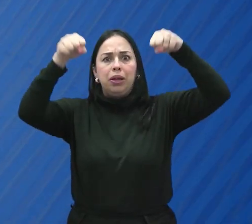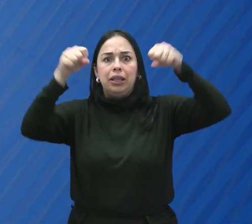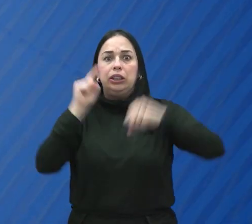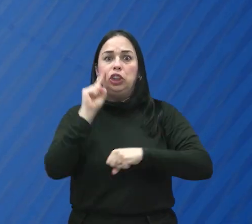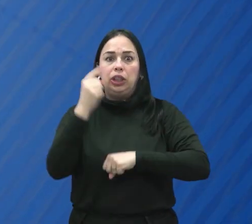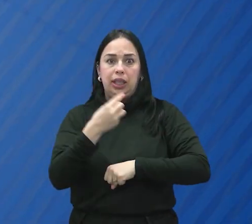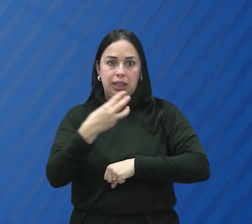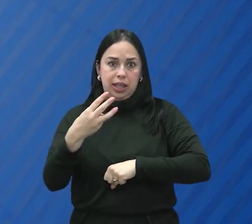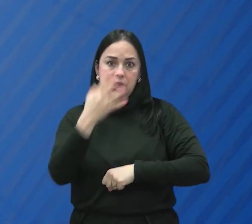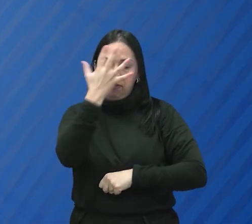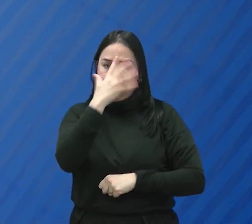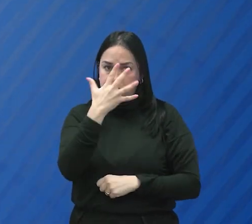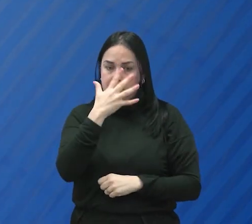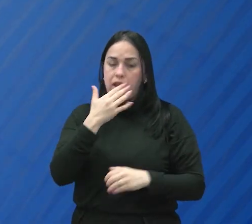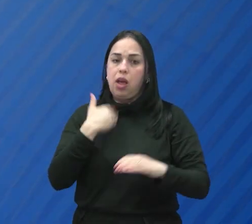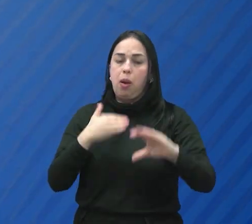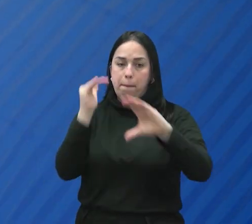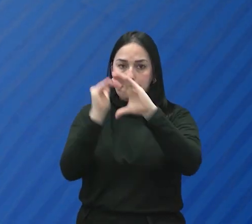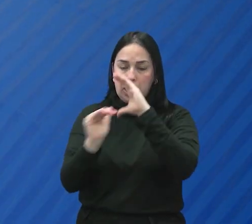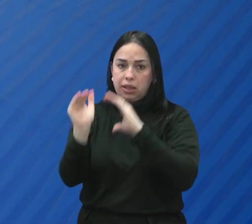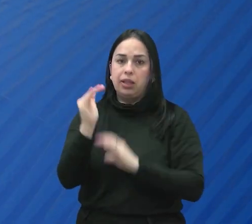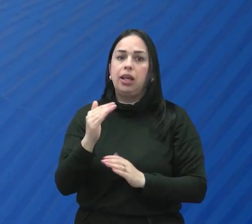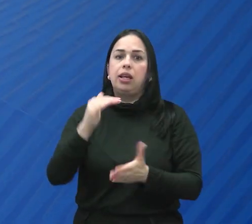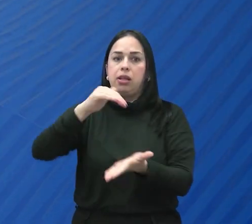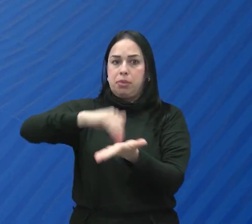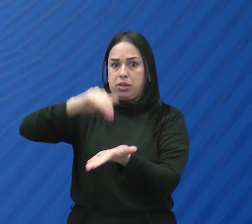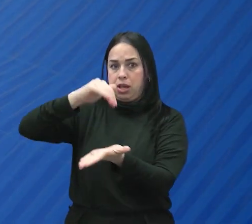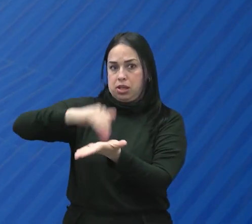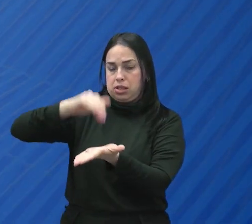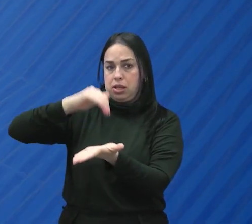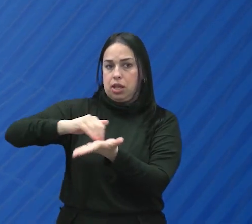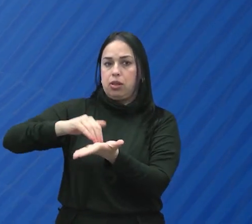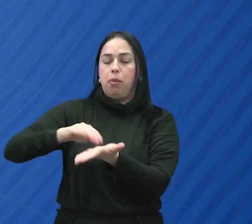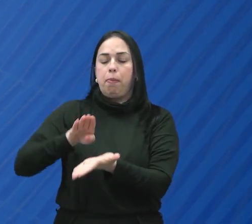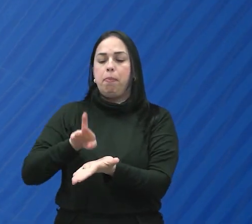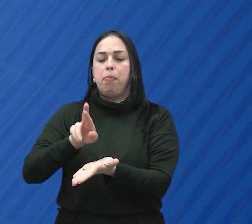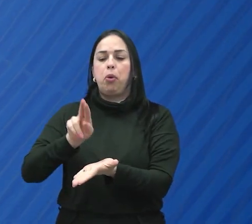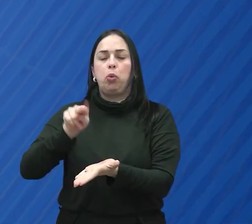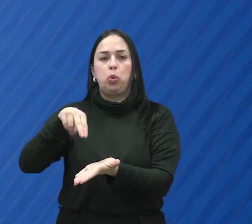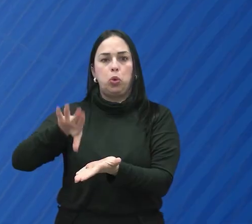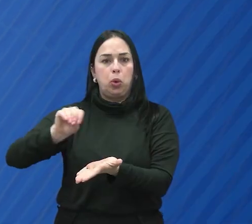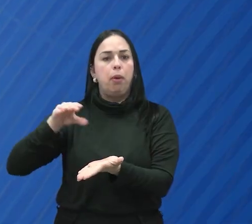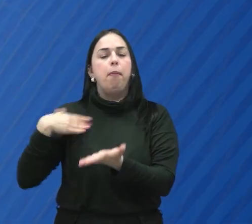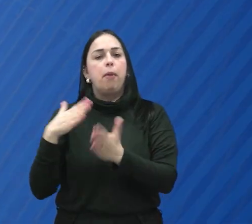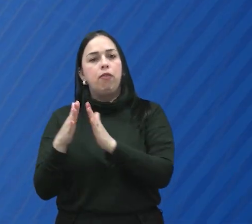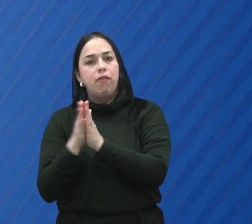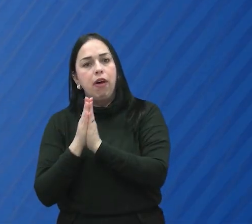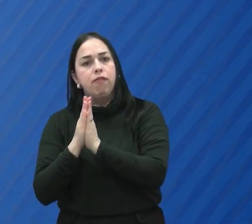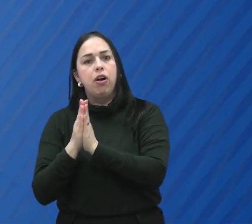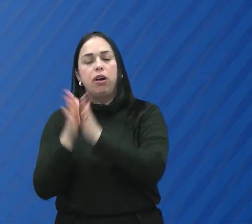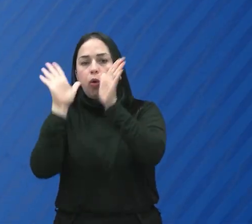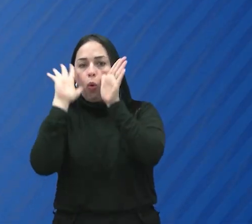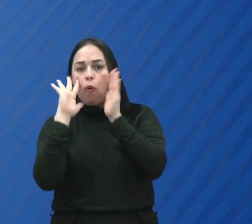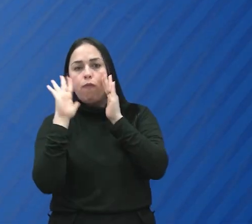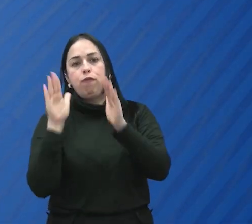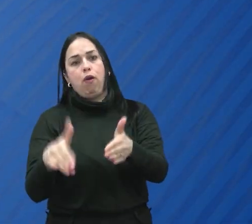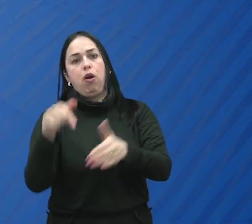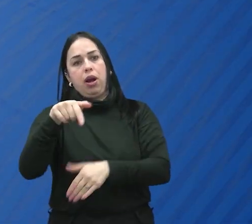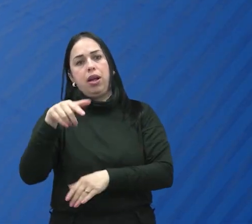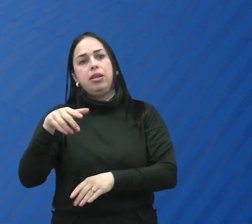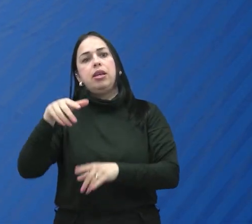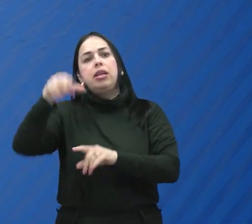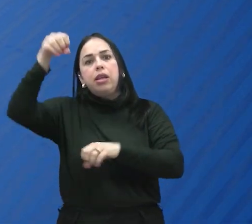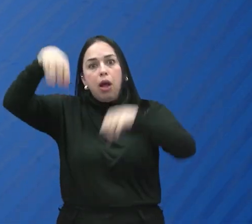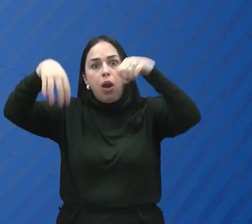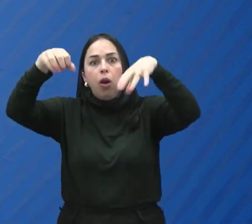de fevereiro eu encaminhei a solicitação ao secretário Bruno da manutenção da cidade para que pudesse encaminhar esse pedido e resolver o